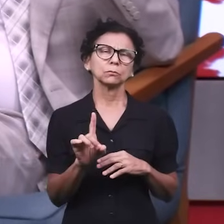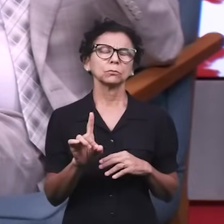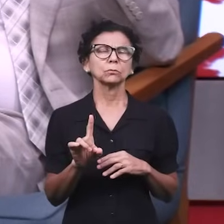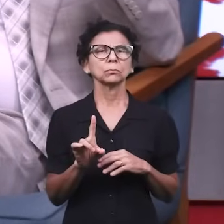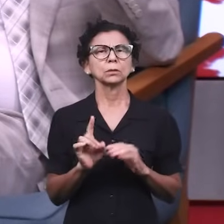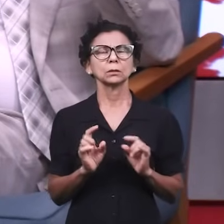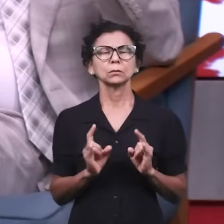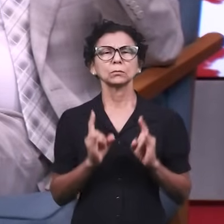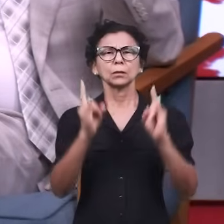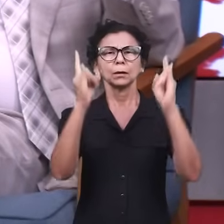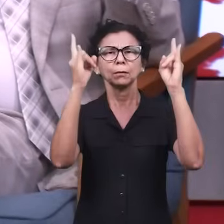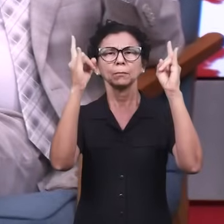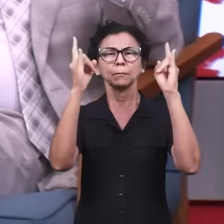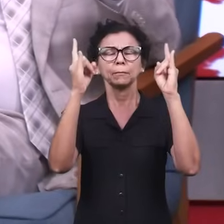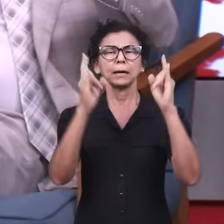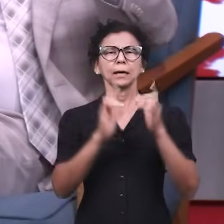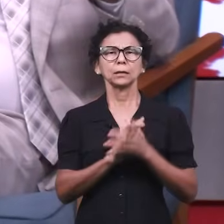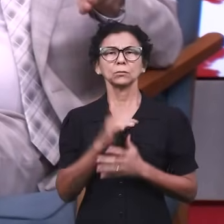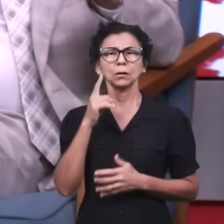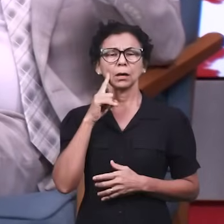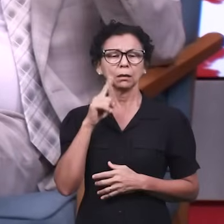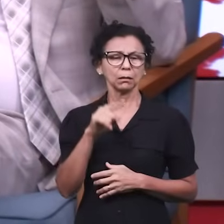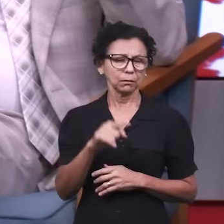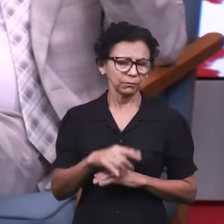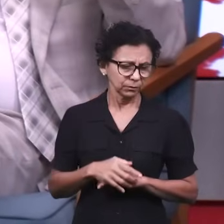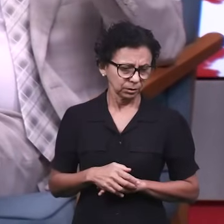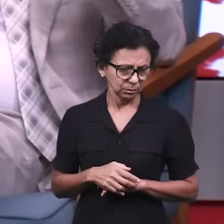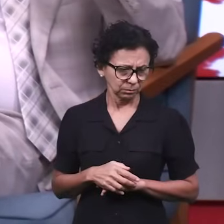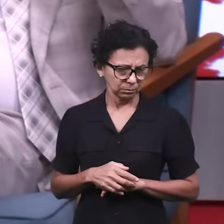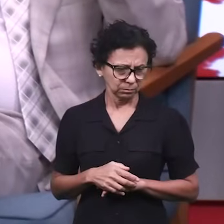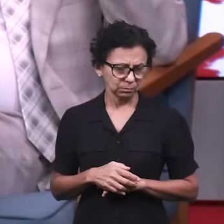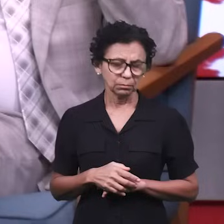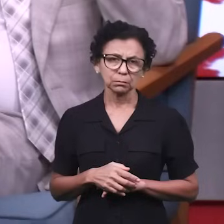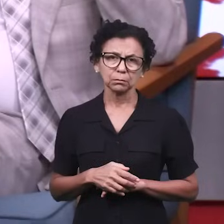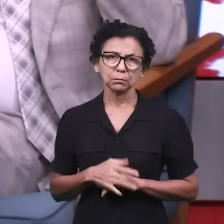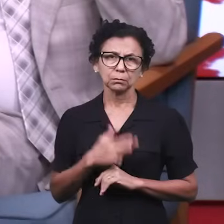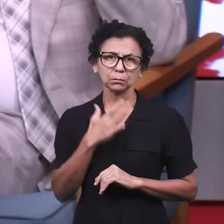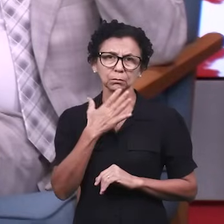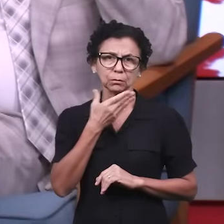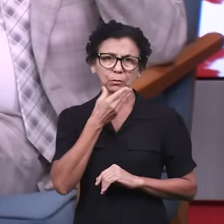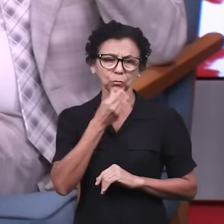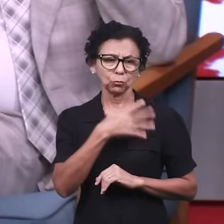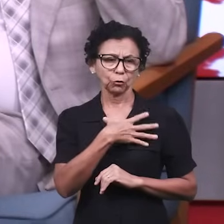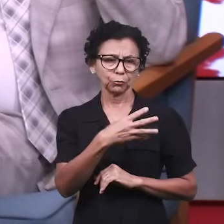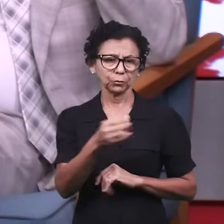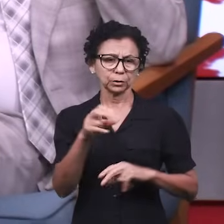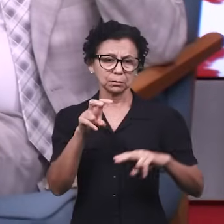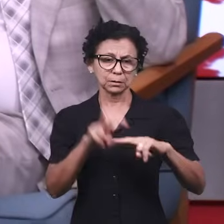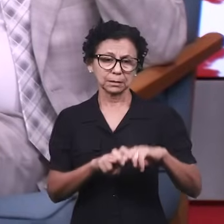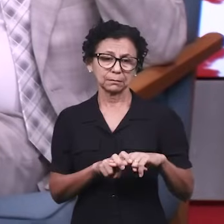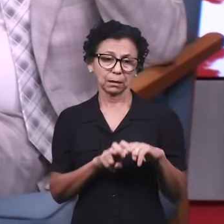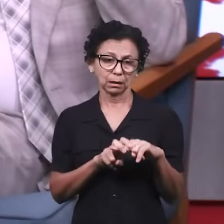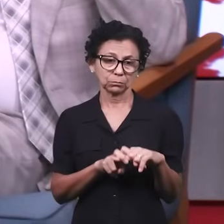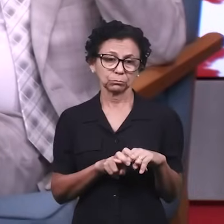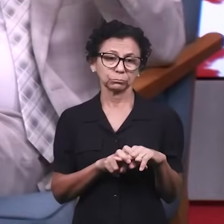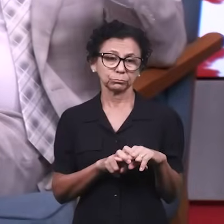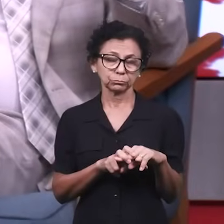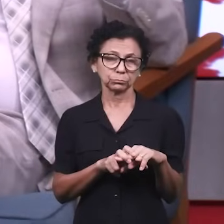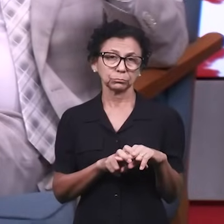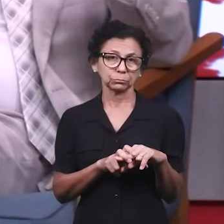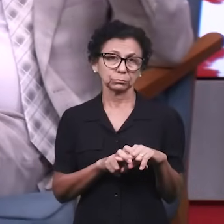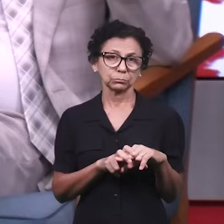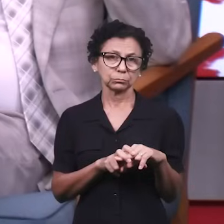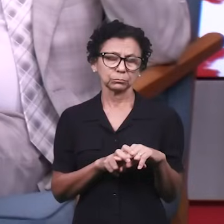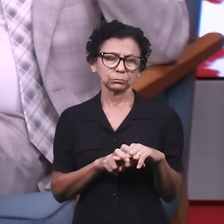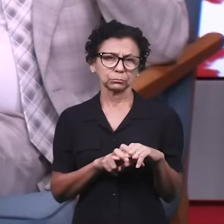parte em frente ao prédio, sentado na calçada, ela está chegando, está o filho dela sentado na